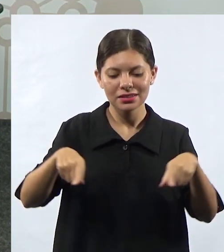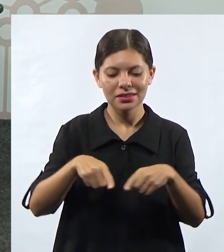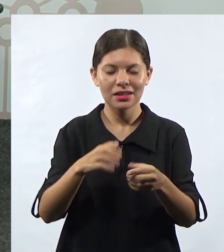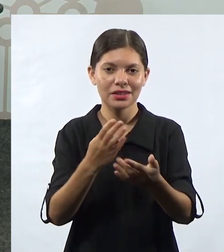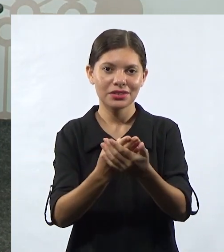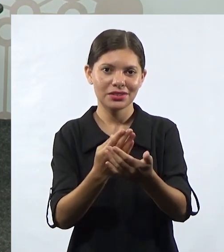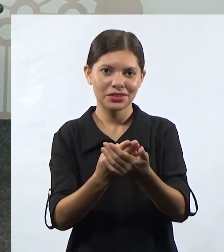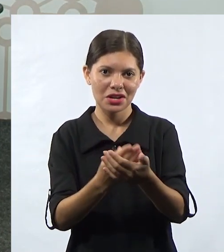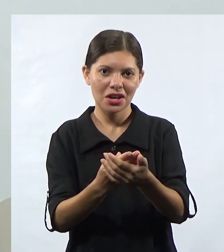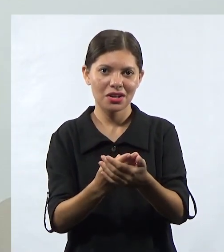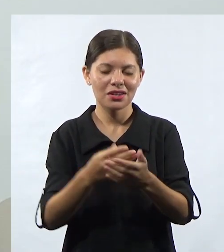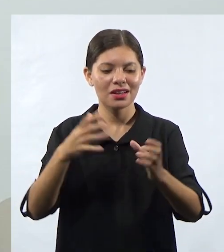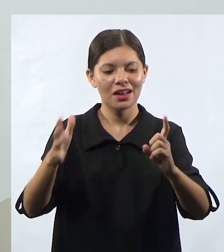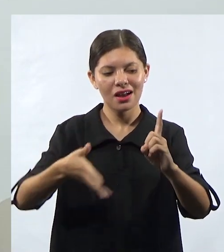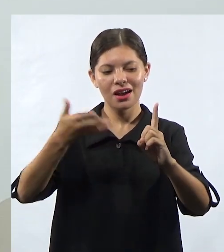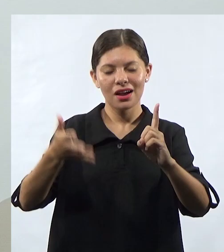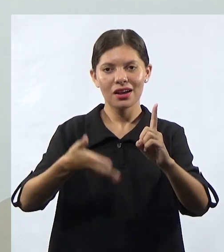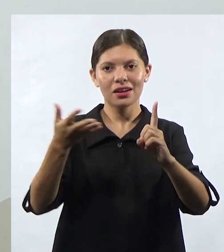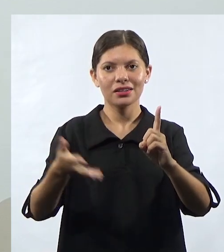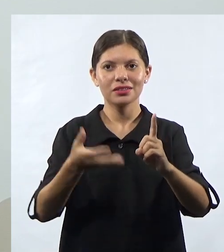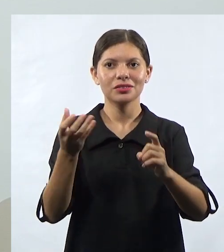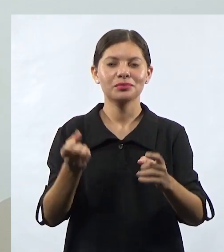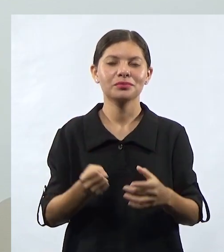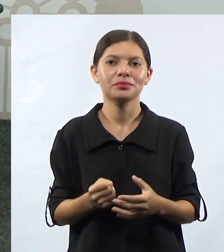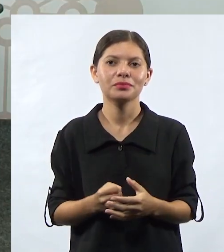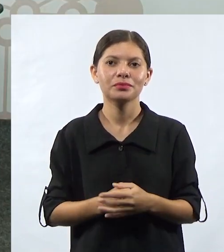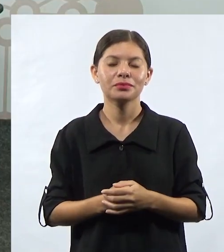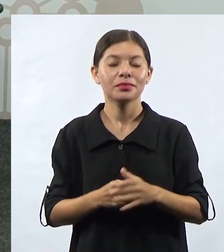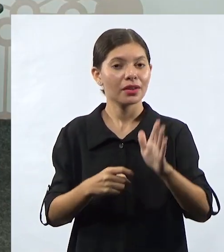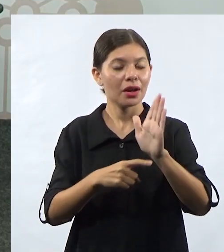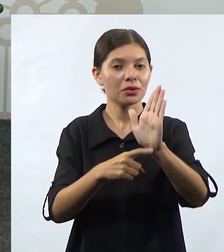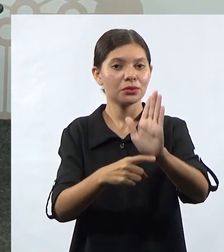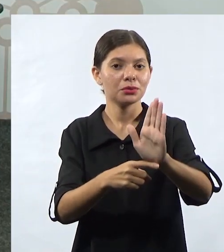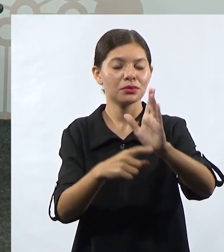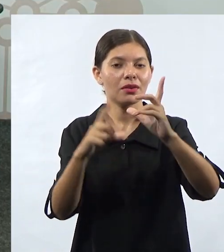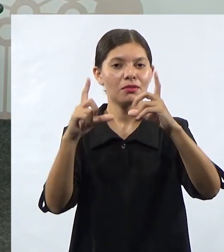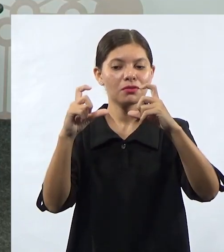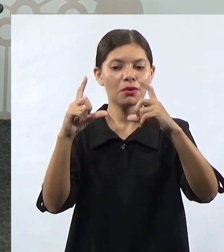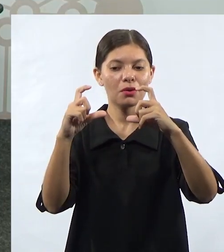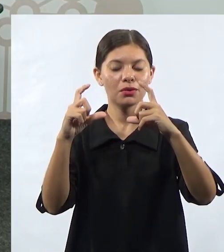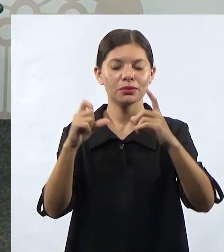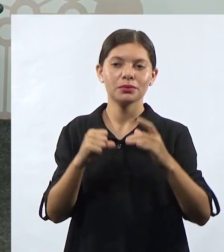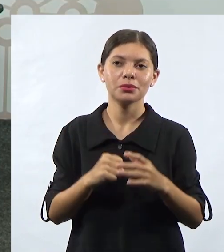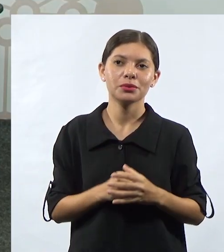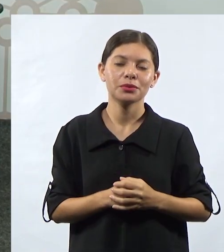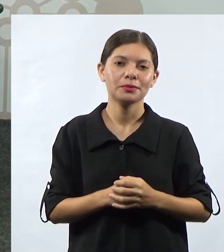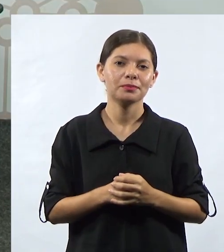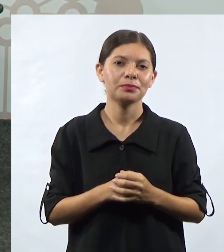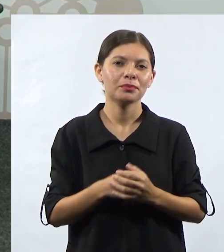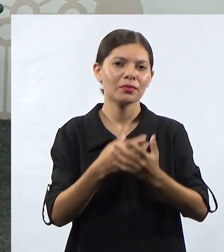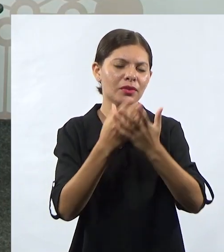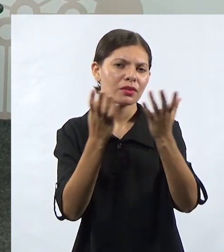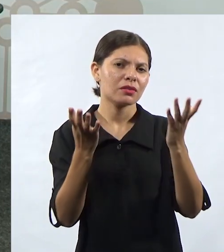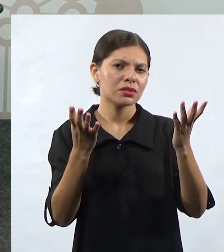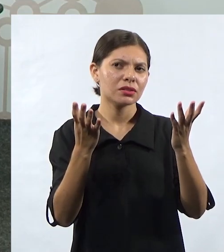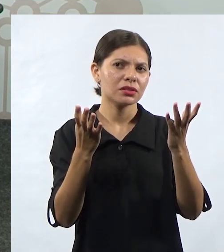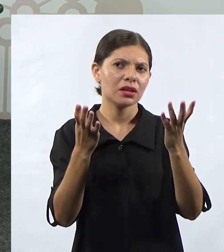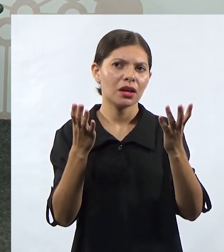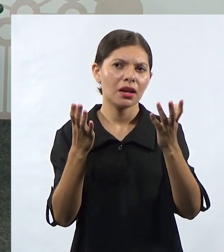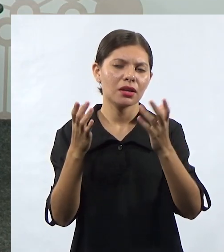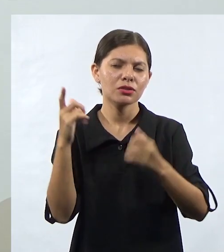árvore, da mangueira. Então, de repente, fotos, né, para, olha só, vocês conseguem ver como a